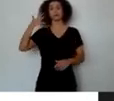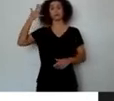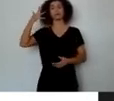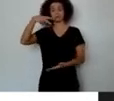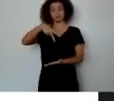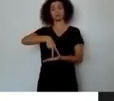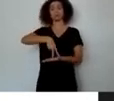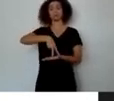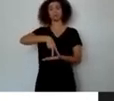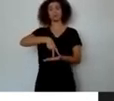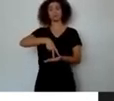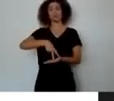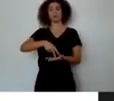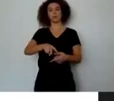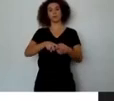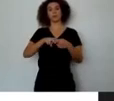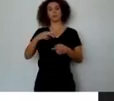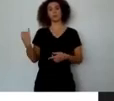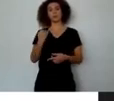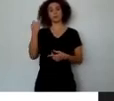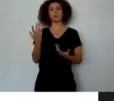entrar na negação.